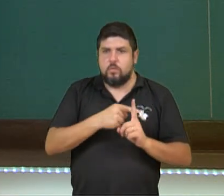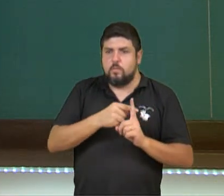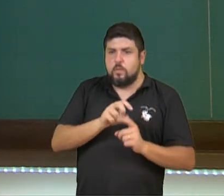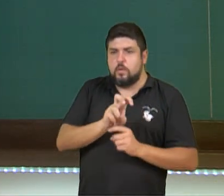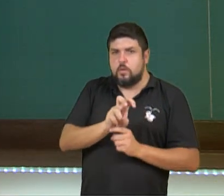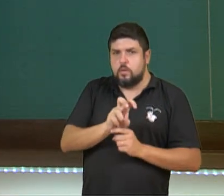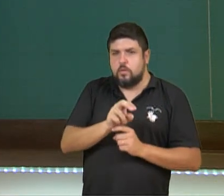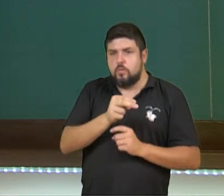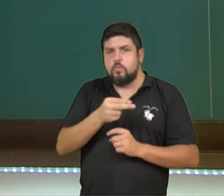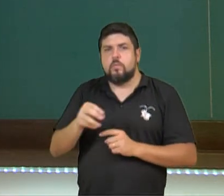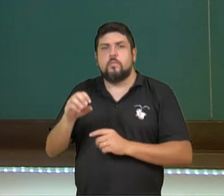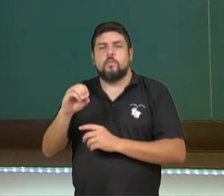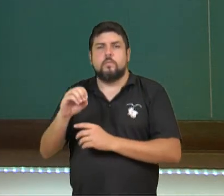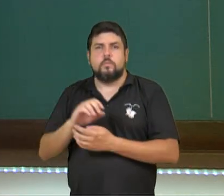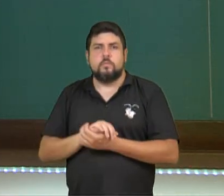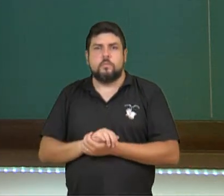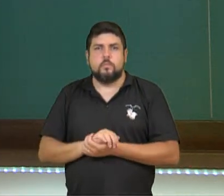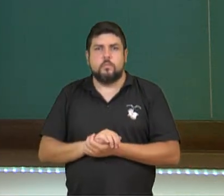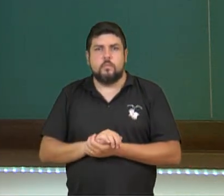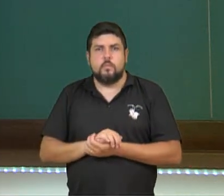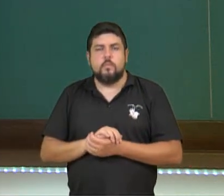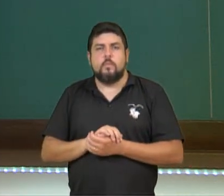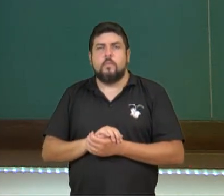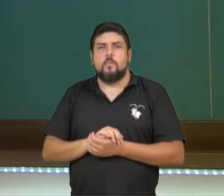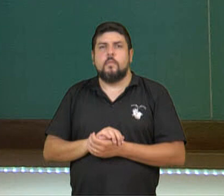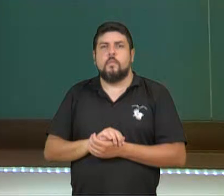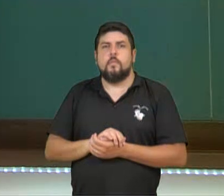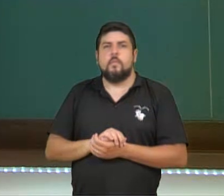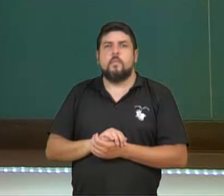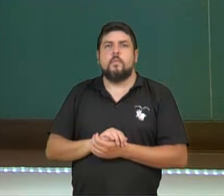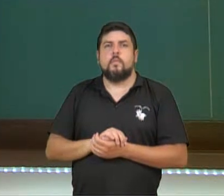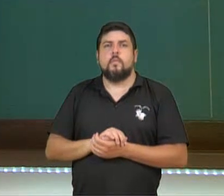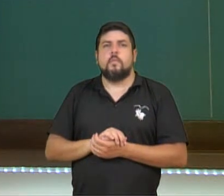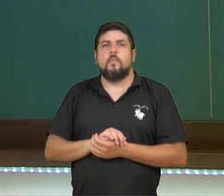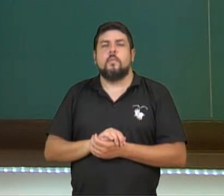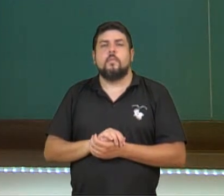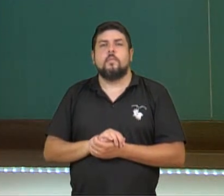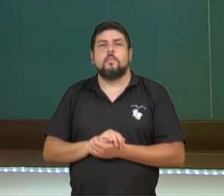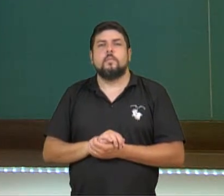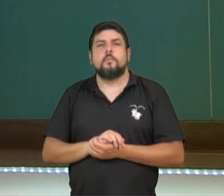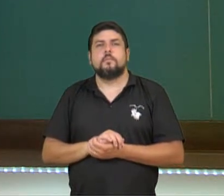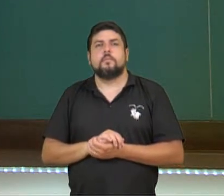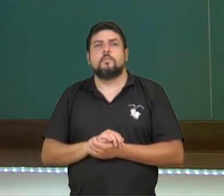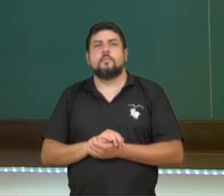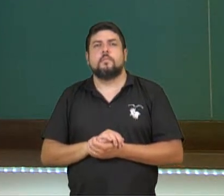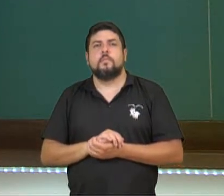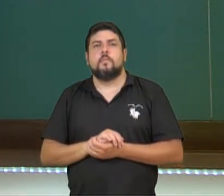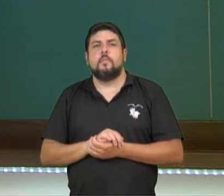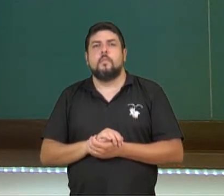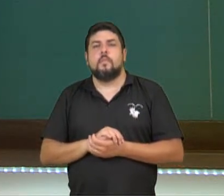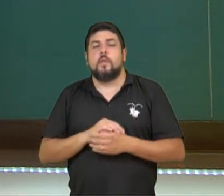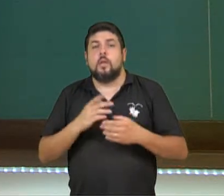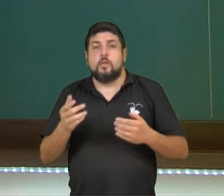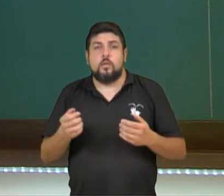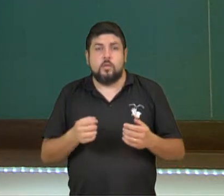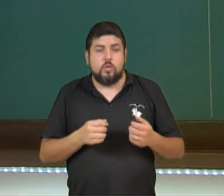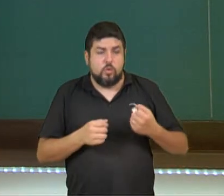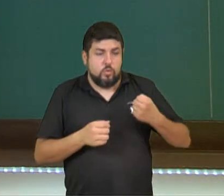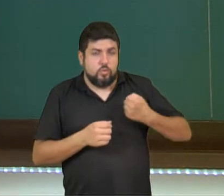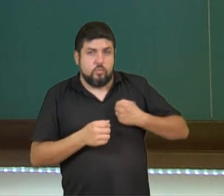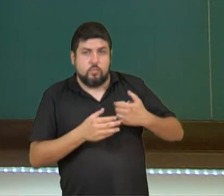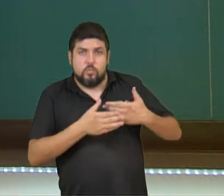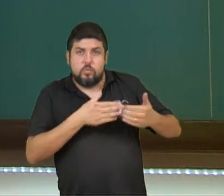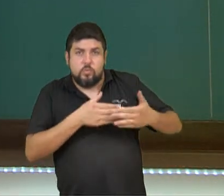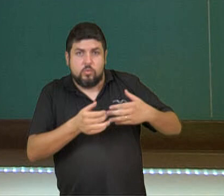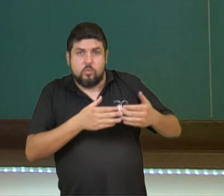nulo. Então como que eu escrevo isso? Nós vamos por partes, tá bom? Olha lá, por dois números quaisquer podemos representar x e